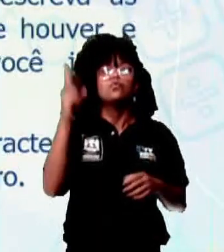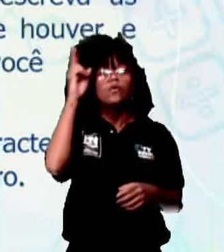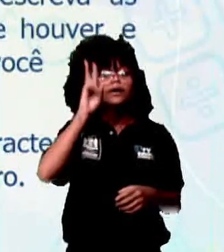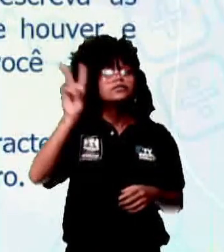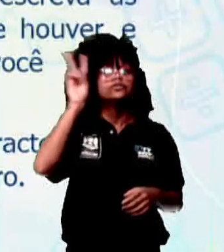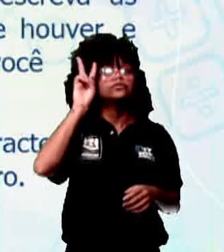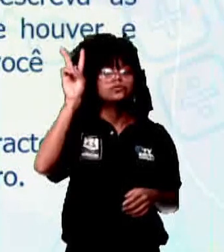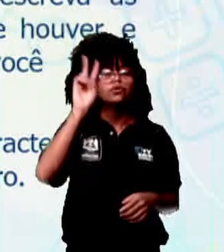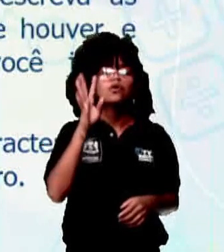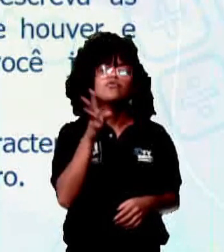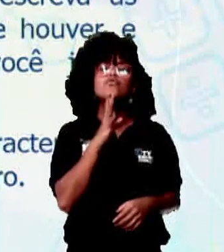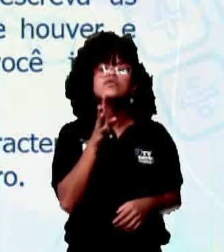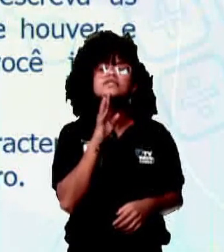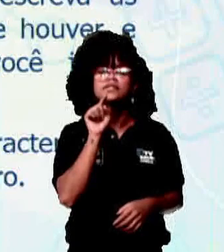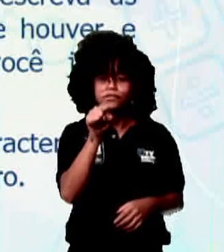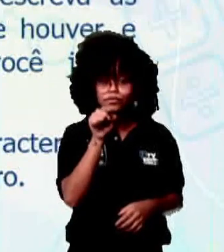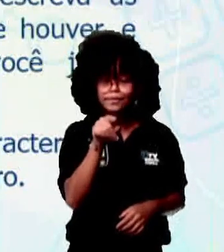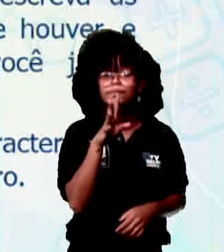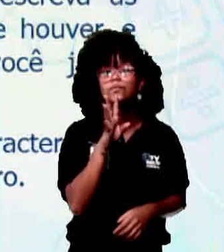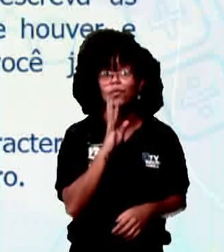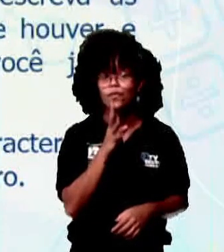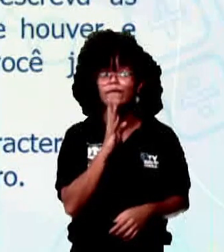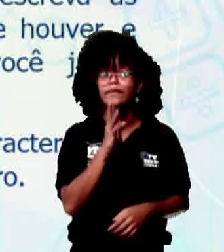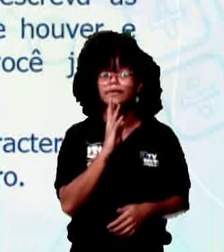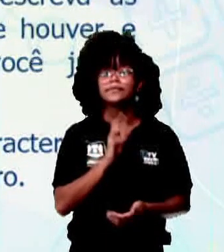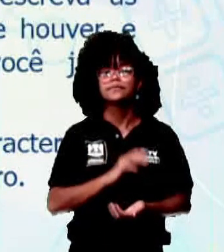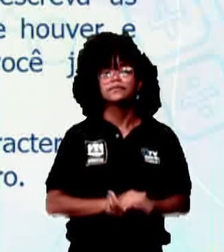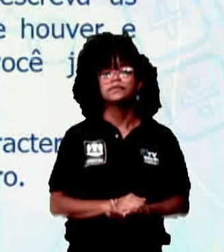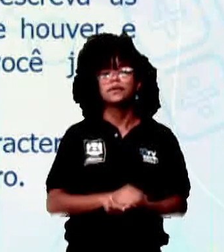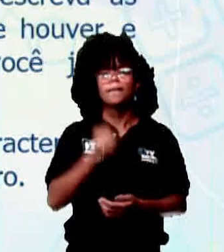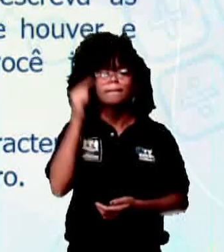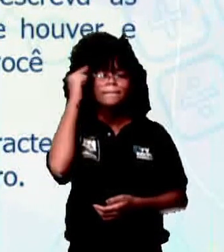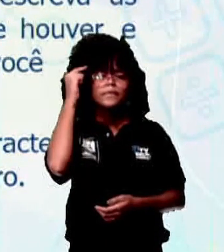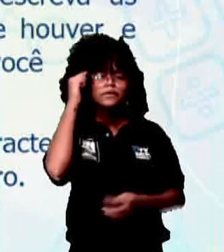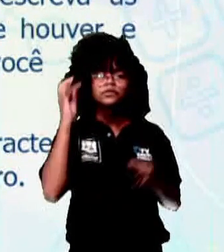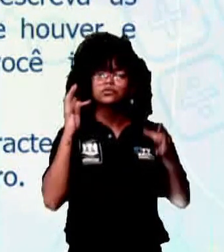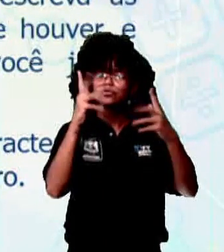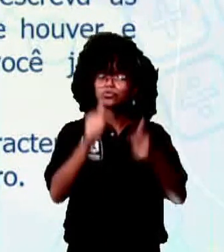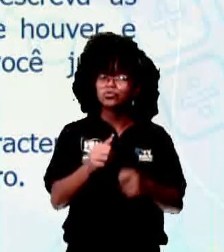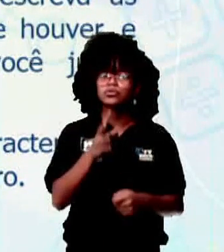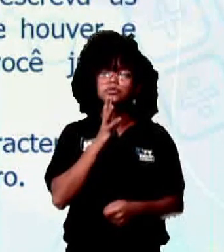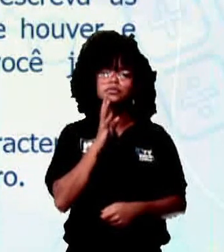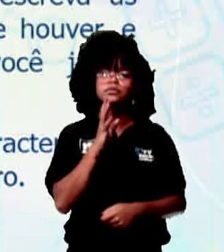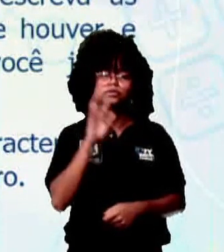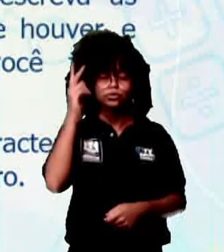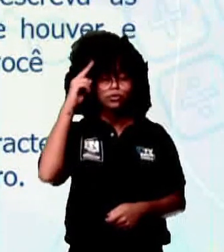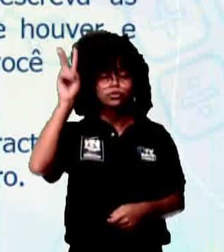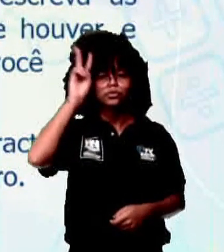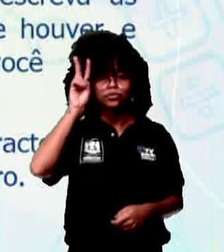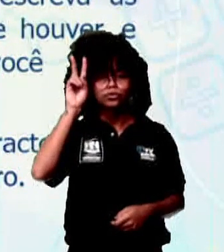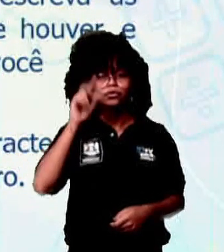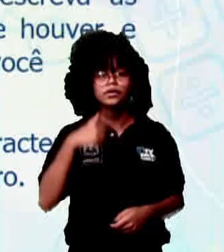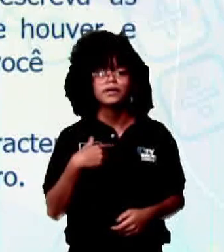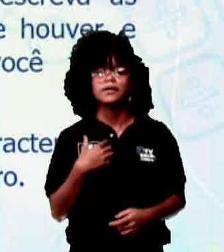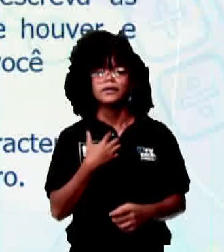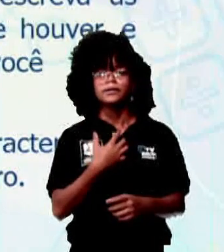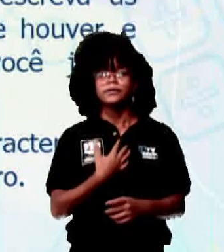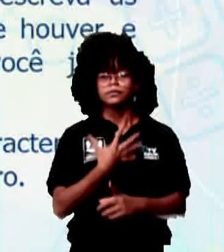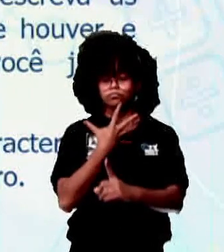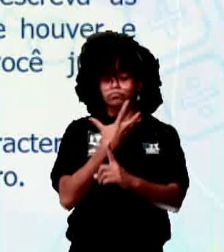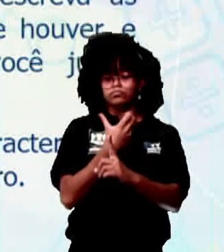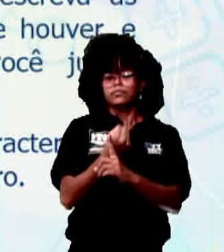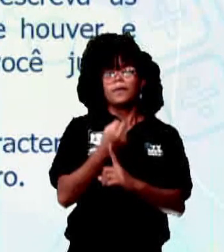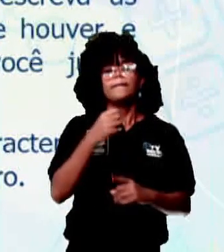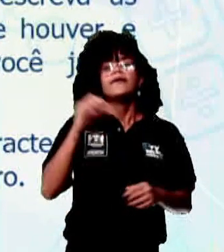conhecida de vocês. Pensem em toda essa história e se inspirem nela para criar uma tirinha. Crie